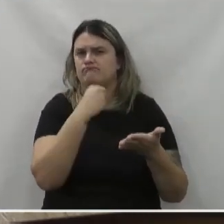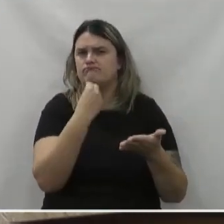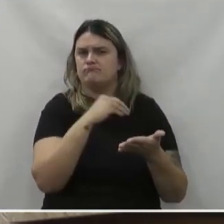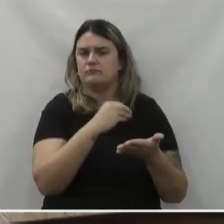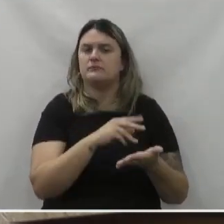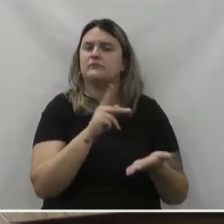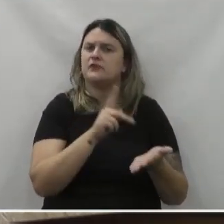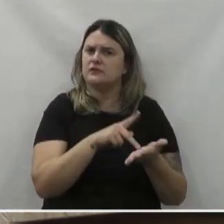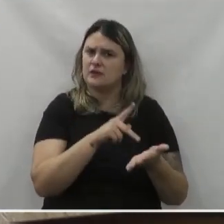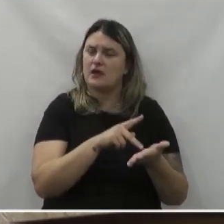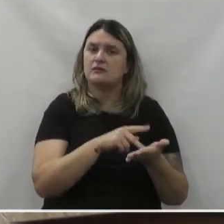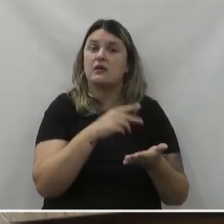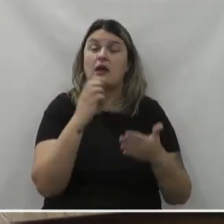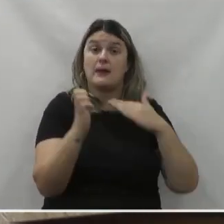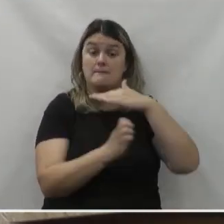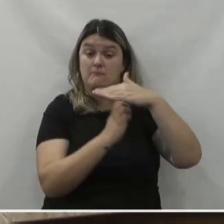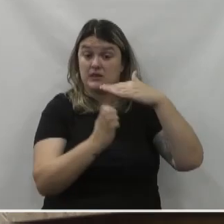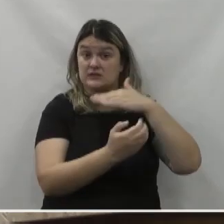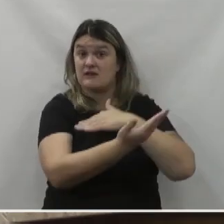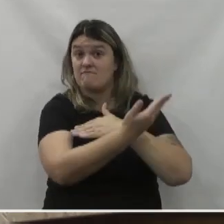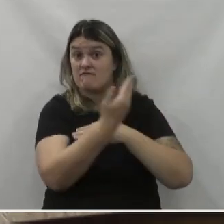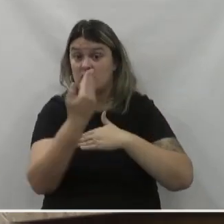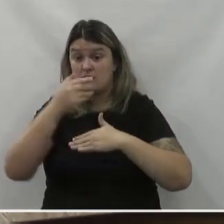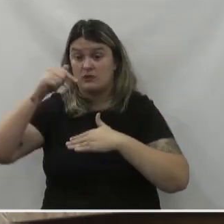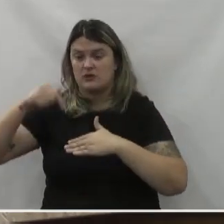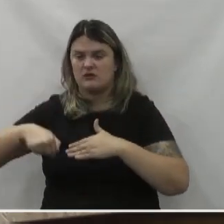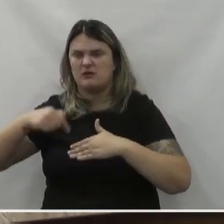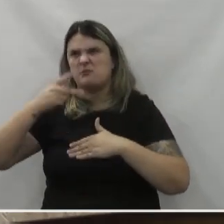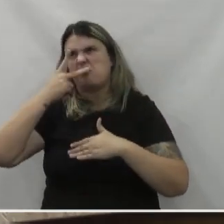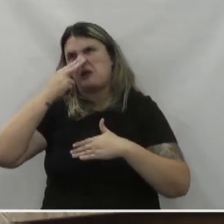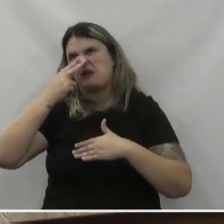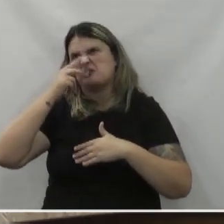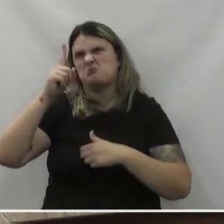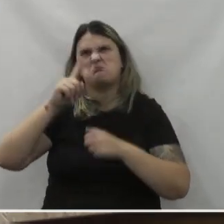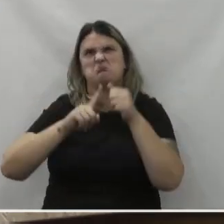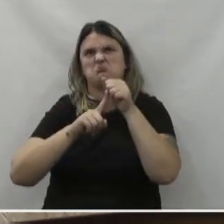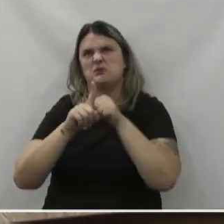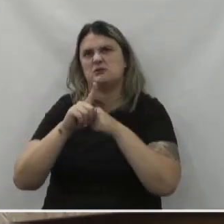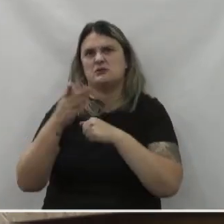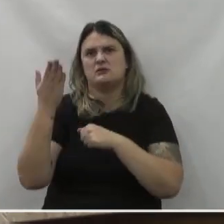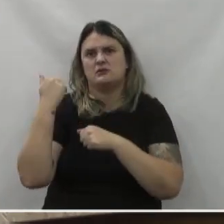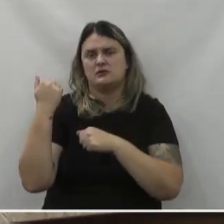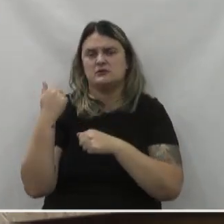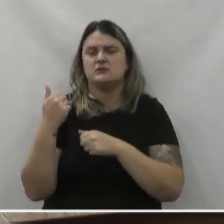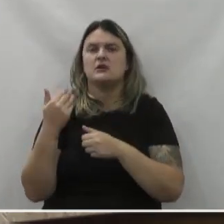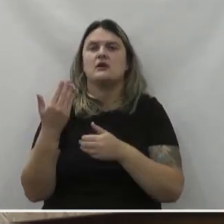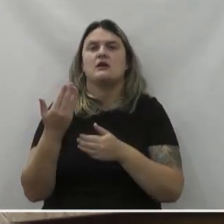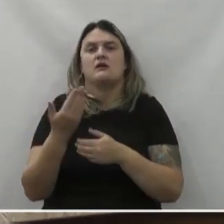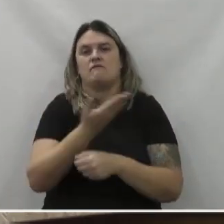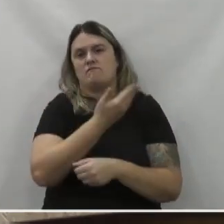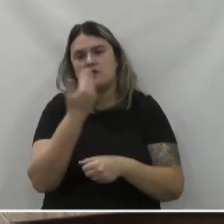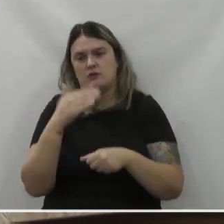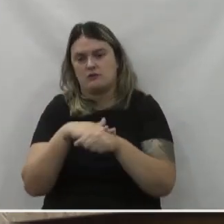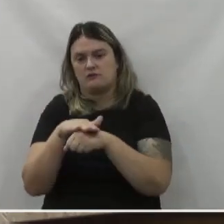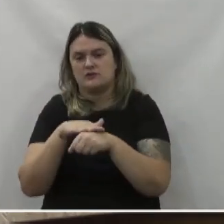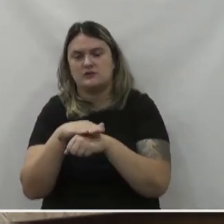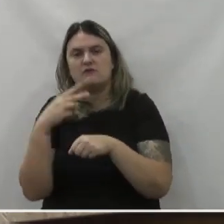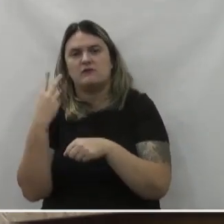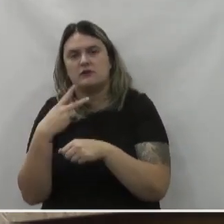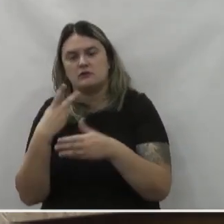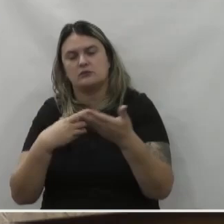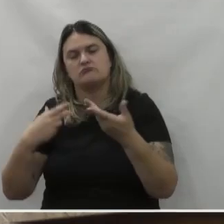Recebemos realmente a empresa aqui, há cerca de um mês atrás, ela pediu para falar com os vereadores, ela veio